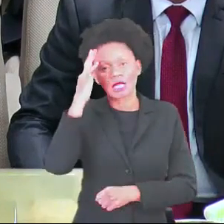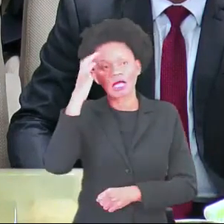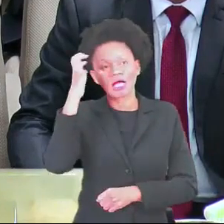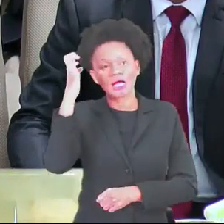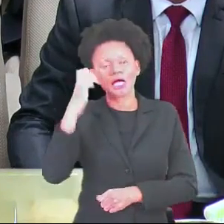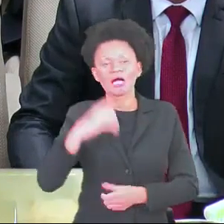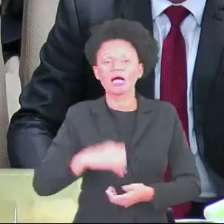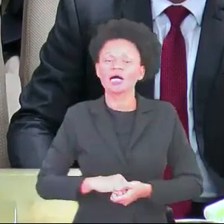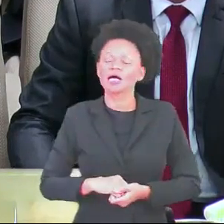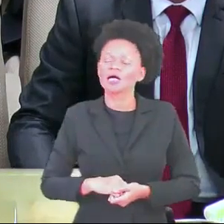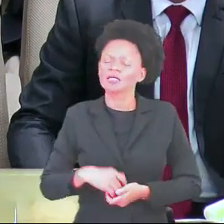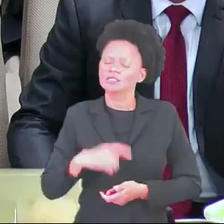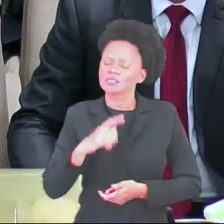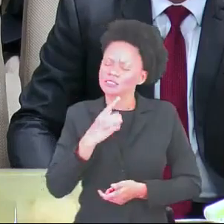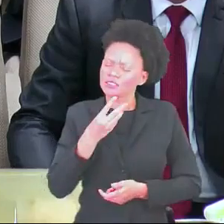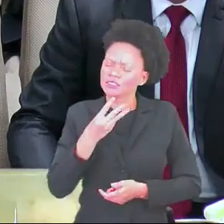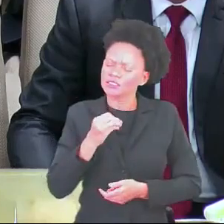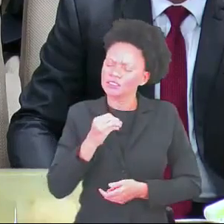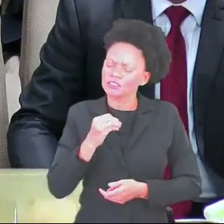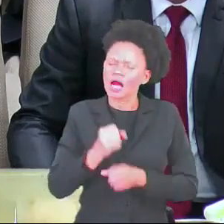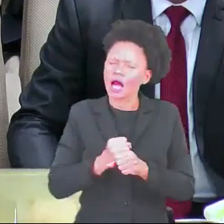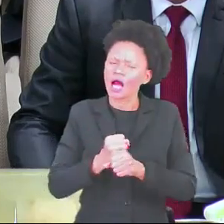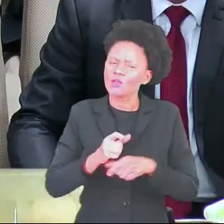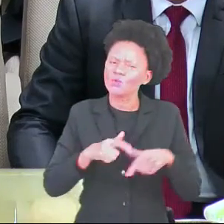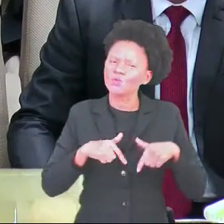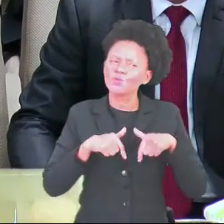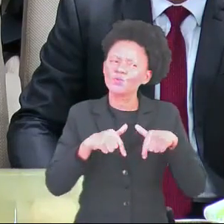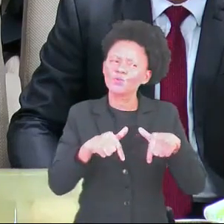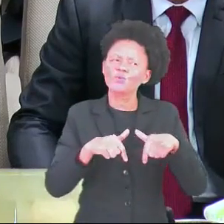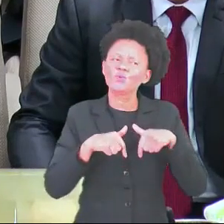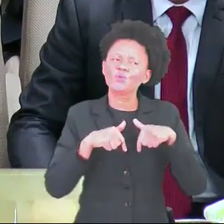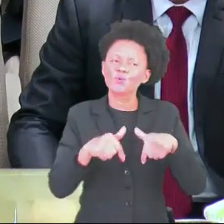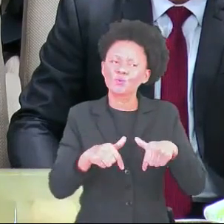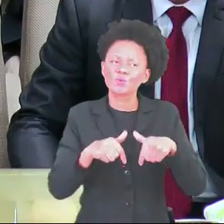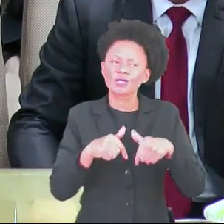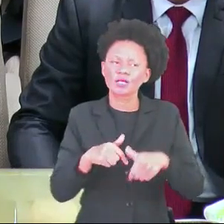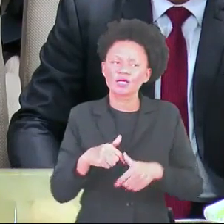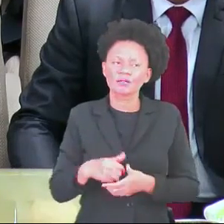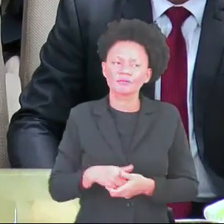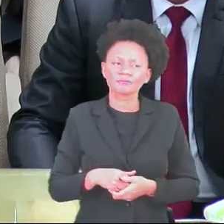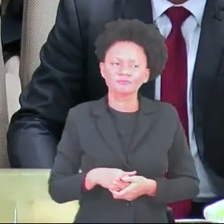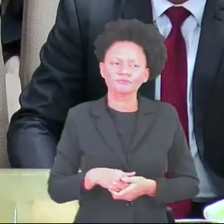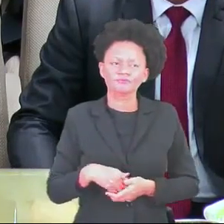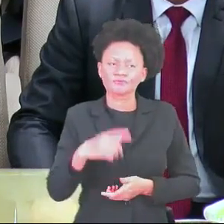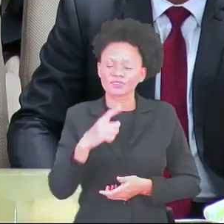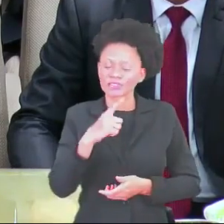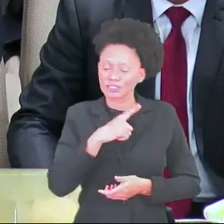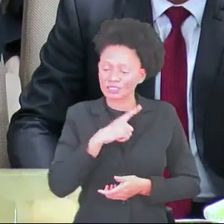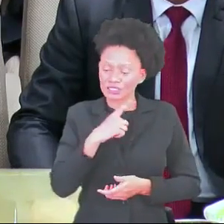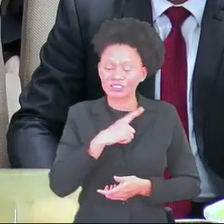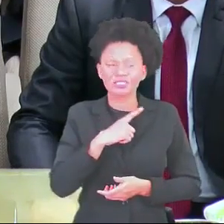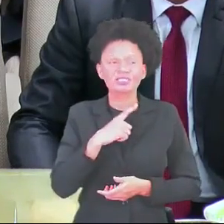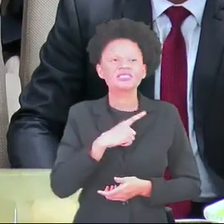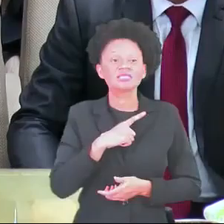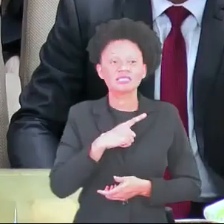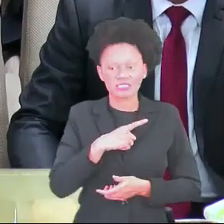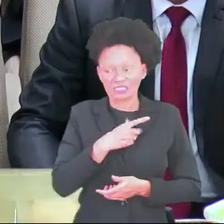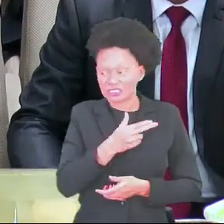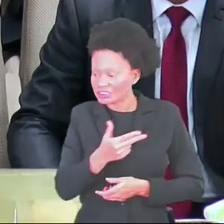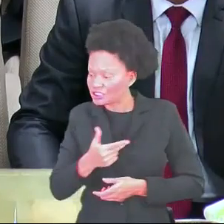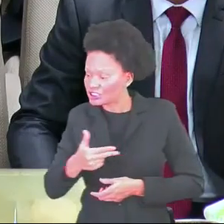30 anos de muita luta. Eu tinha que esconder, contando a história dela, eu tinha que ir escondido para a